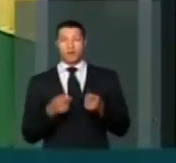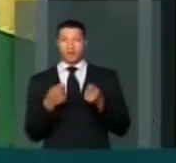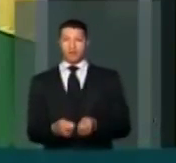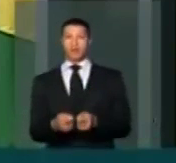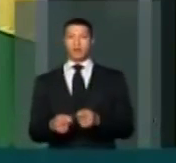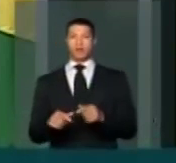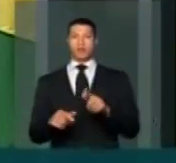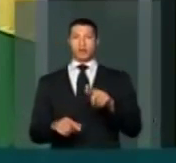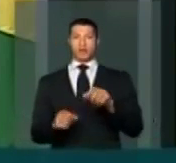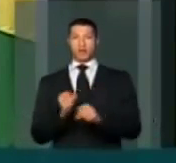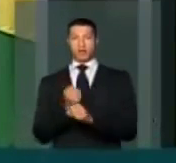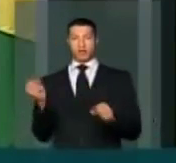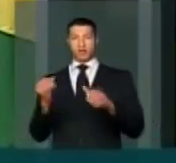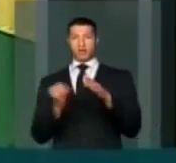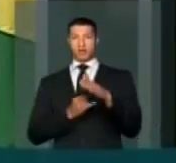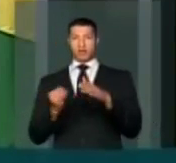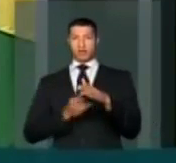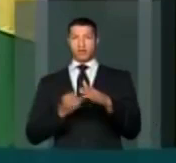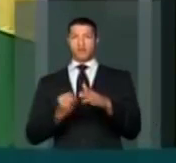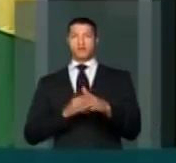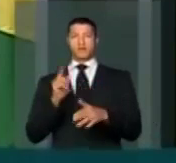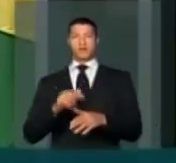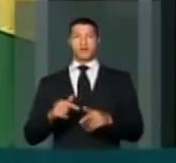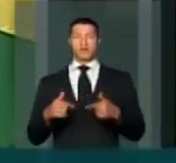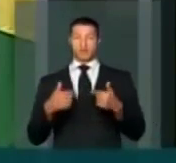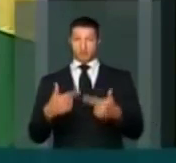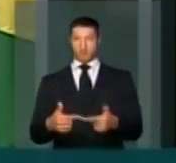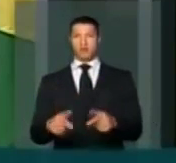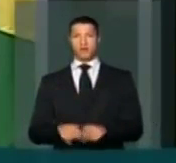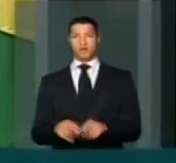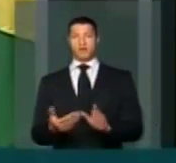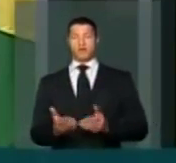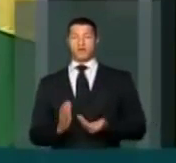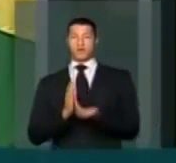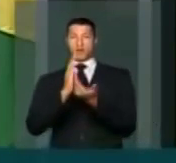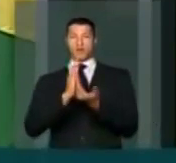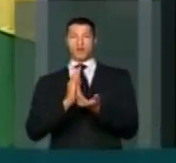reafirmação de sua grandeza institucional, eis a árdua missão que a Câmara Federal enfrentará